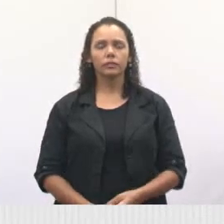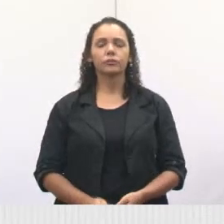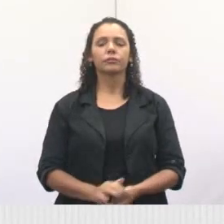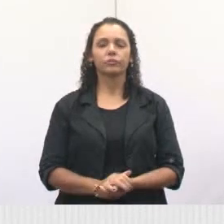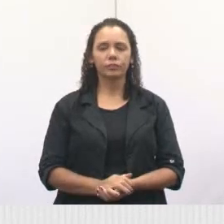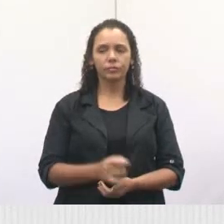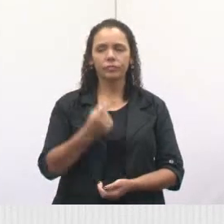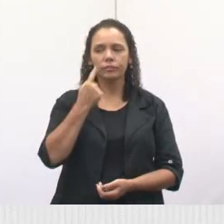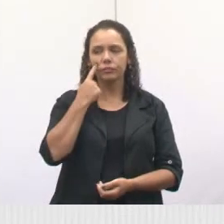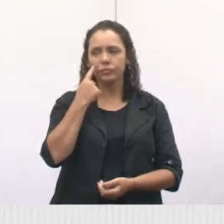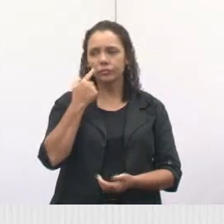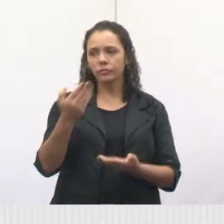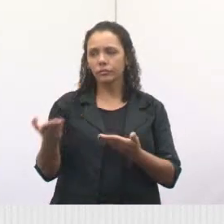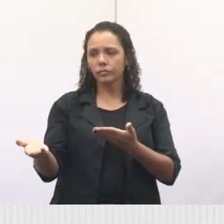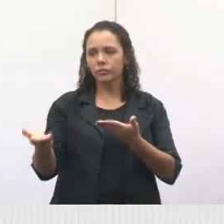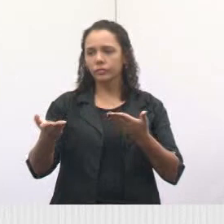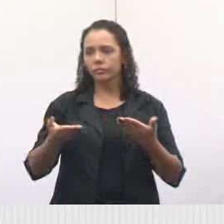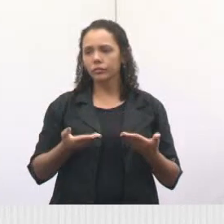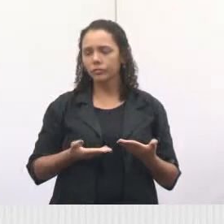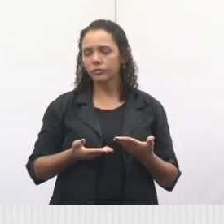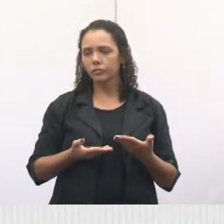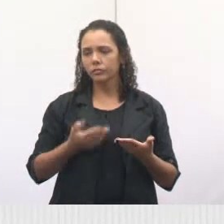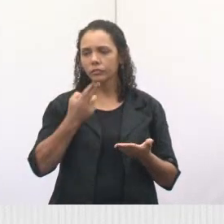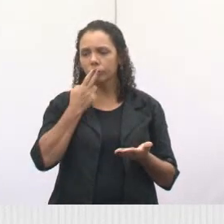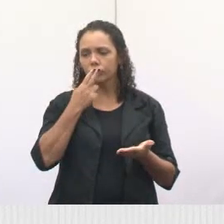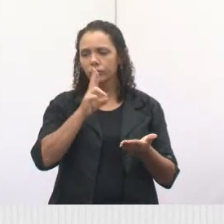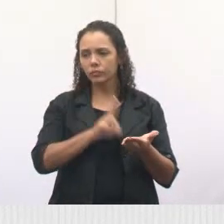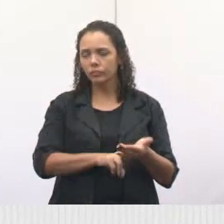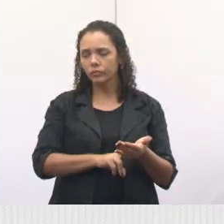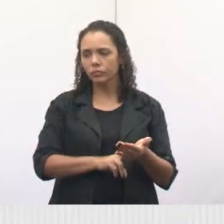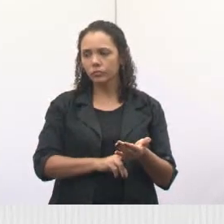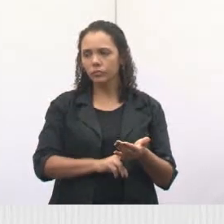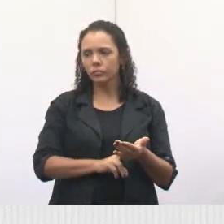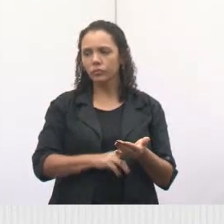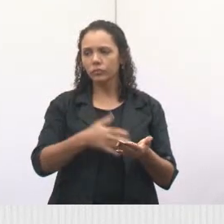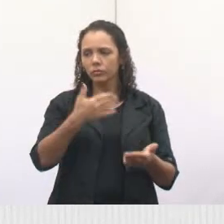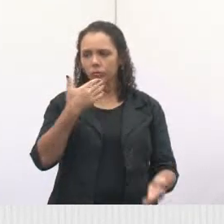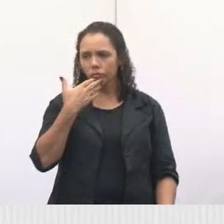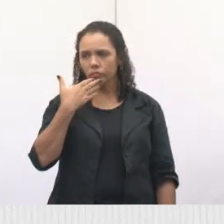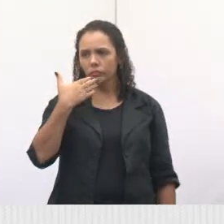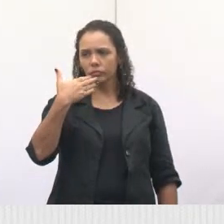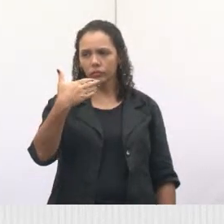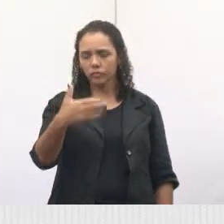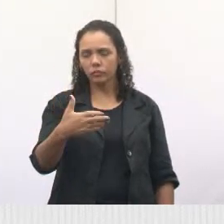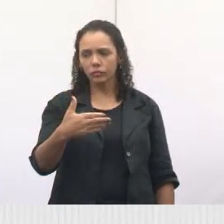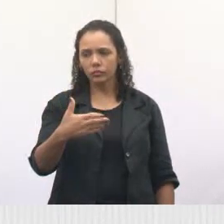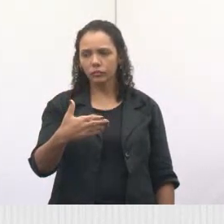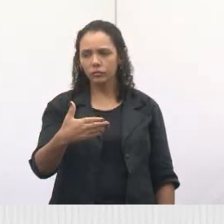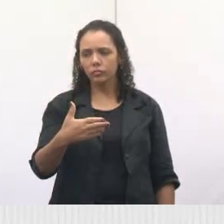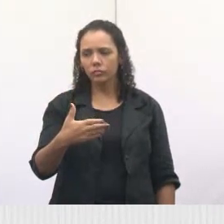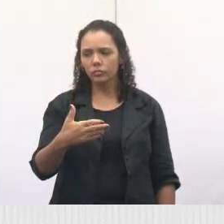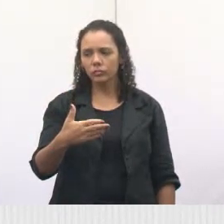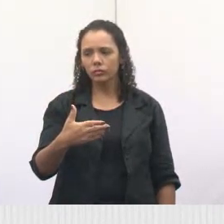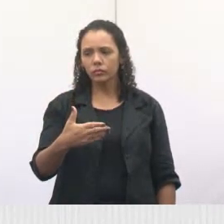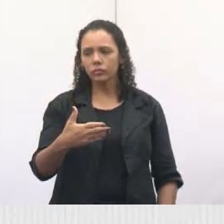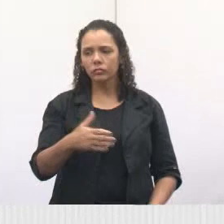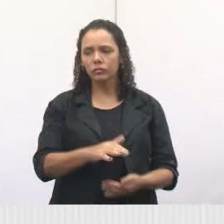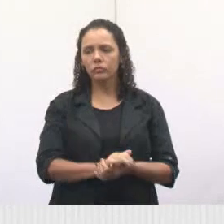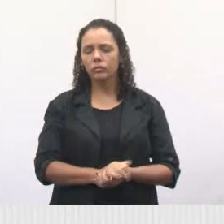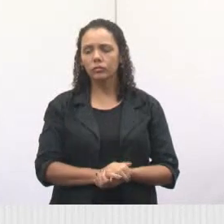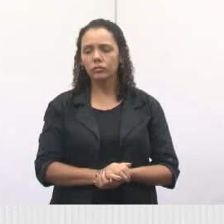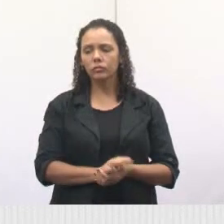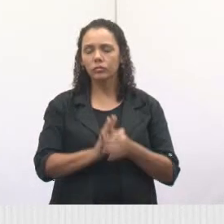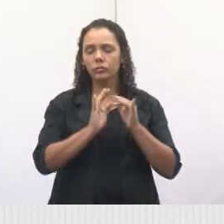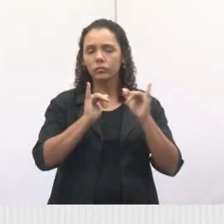Olha lá, ela trouxe aí para mim uma carta, né, pedindo, uma petição. A dona Josélia, ela fala assim, olha,